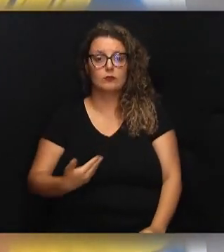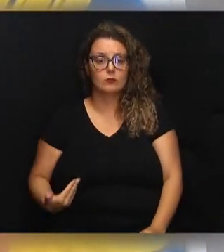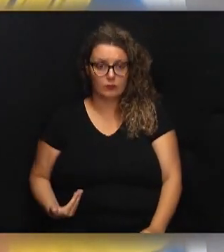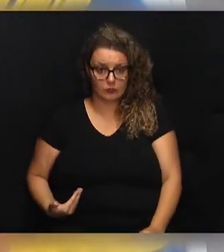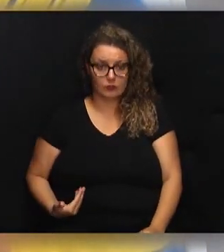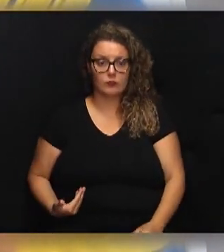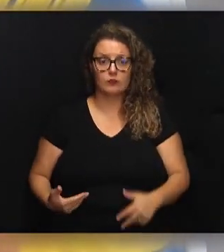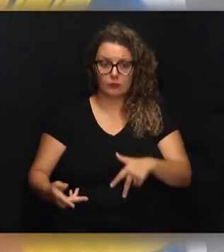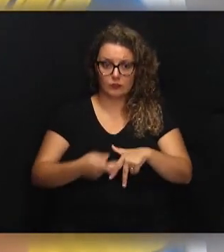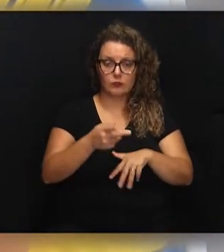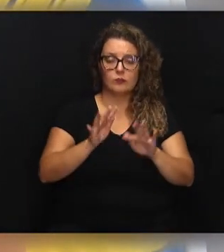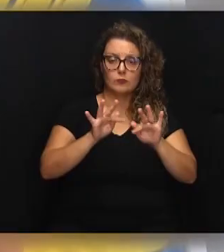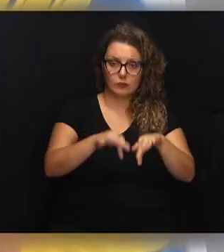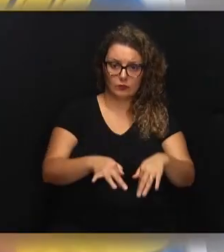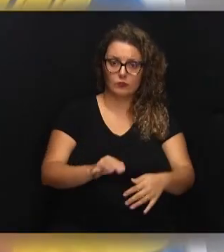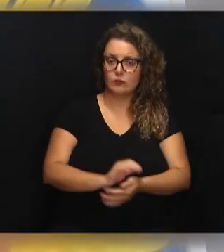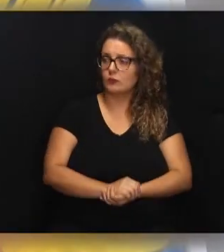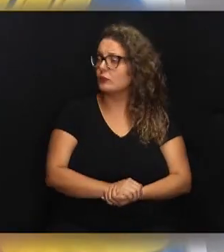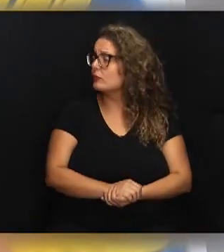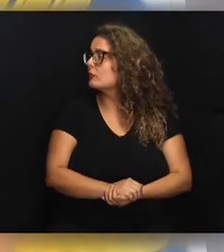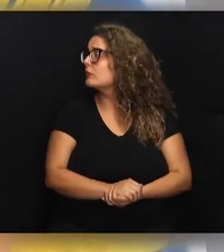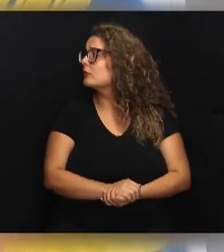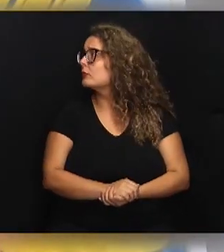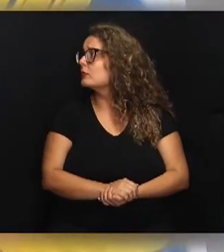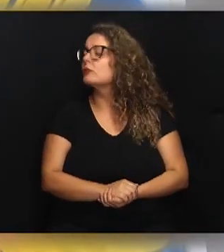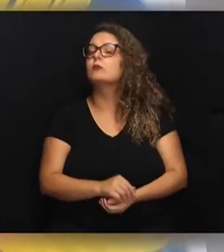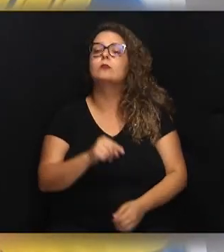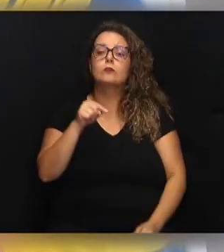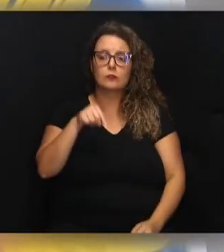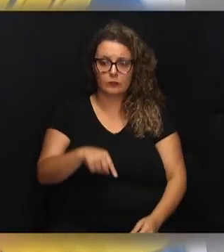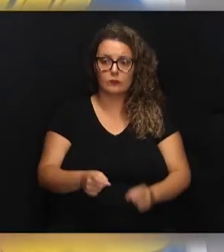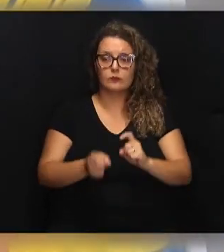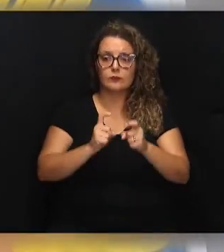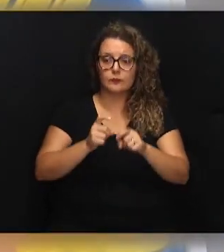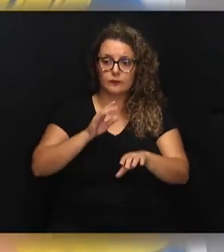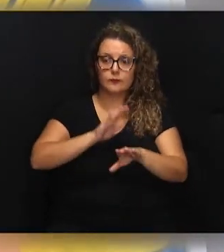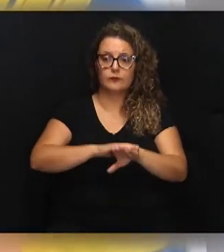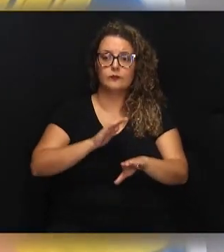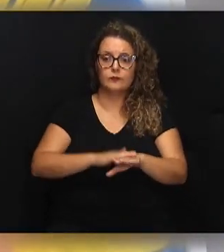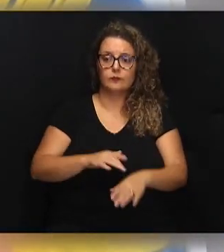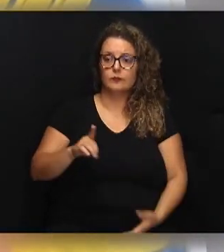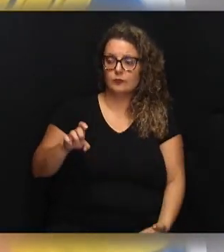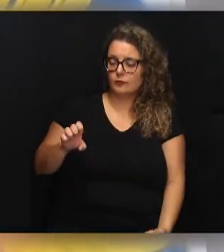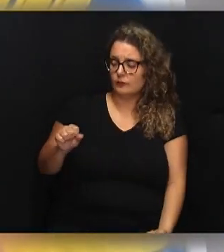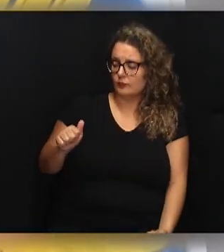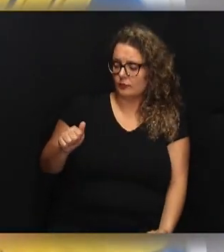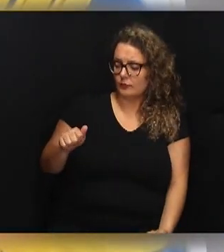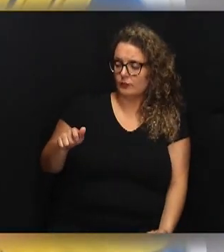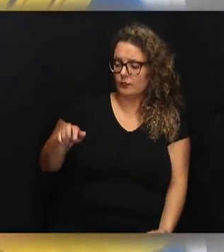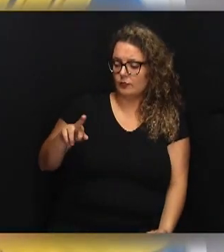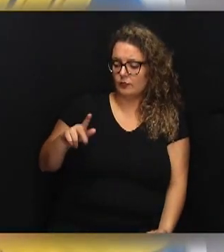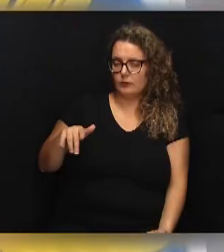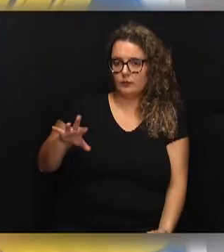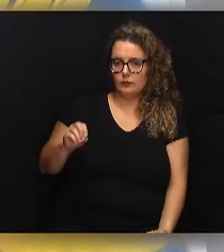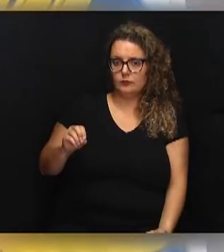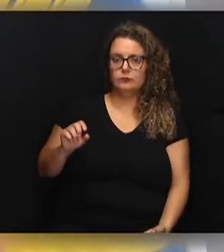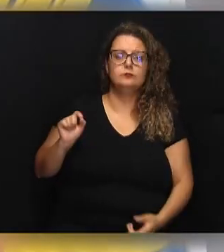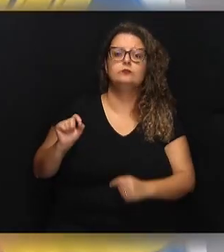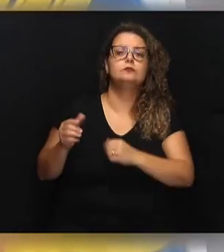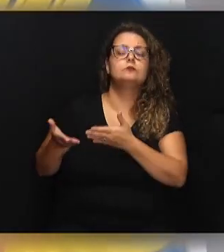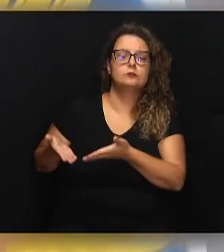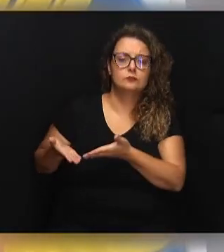fez suas considerações finais. Essa foi uma reunião, um ato de desagravo à universidade. O que é o desagravo? O desagravo é